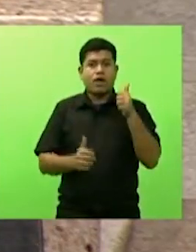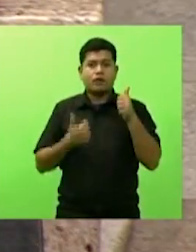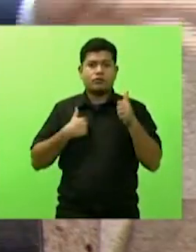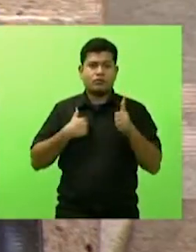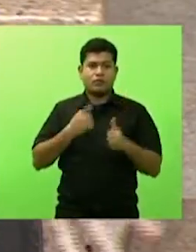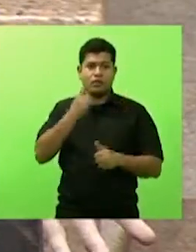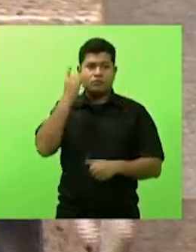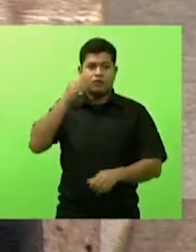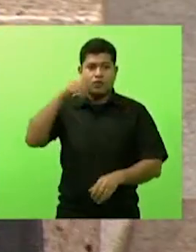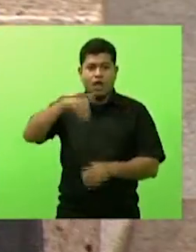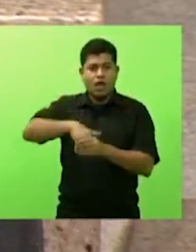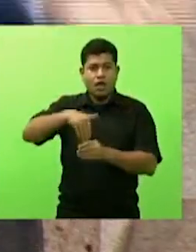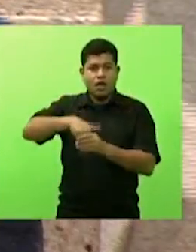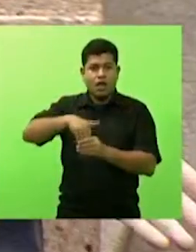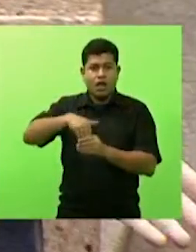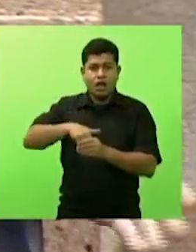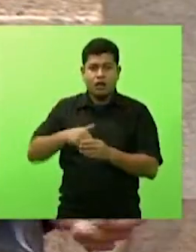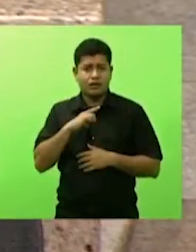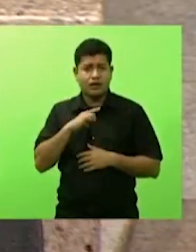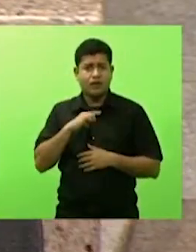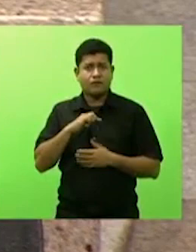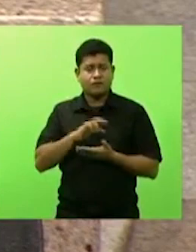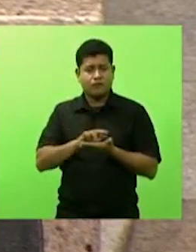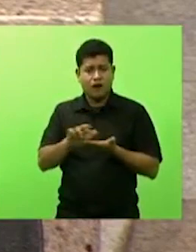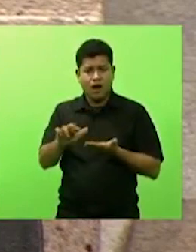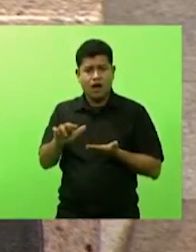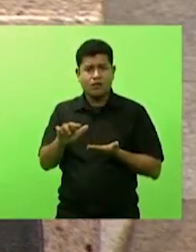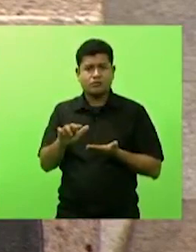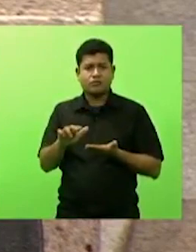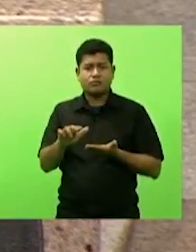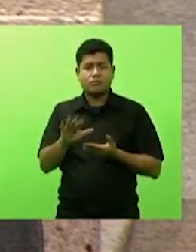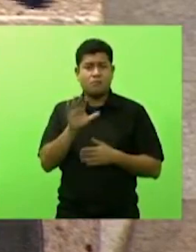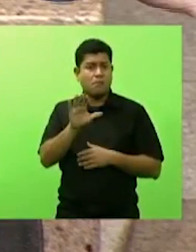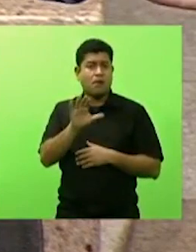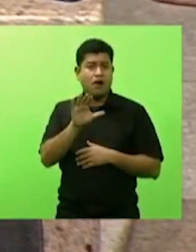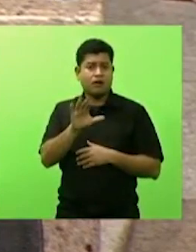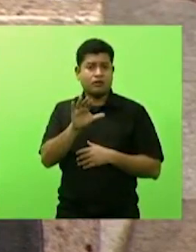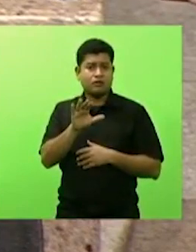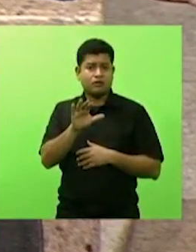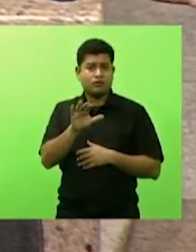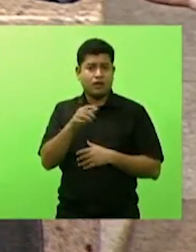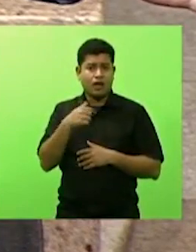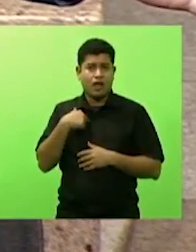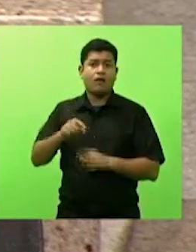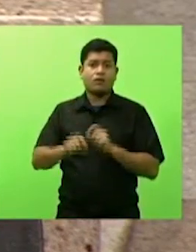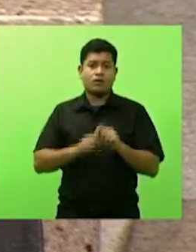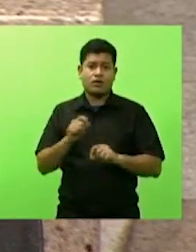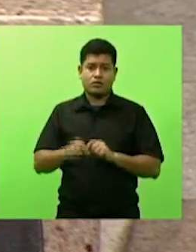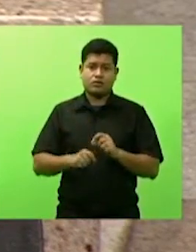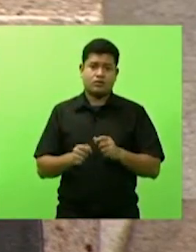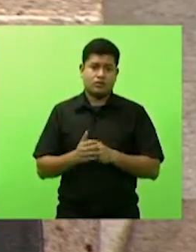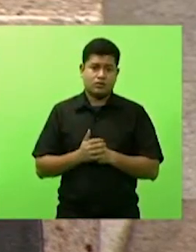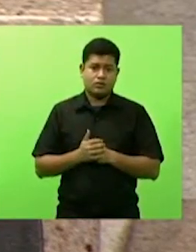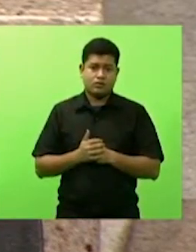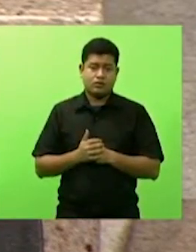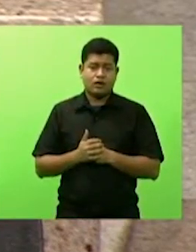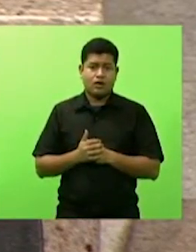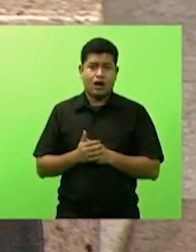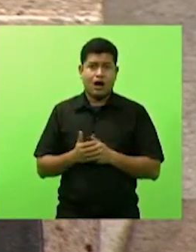isso veio à tona, condenei. Mas eu esbarrei, na verdade, neste